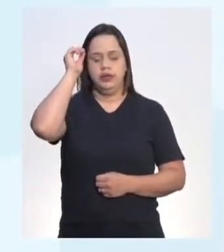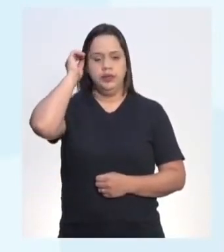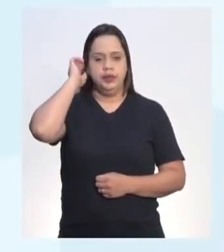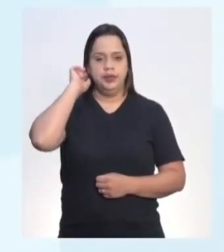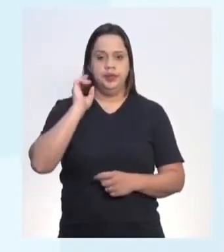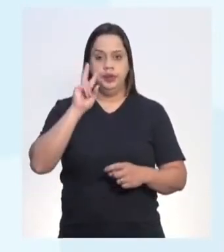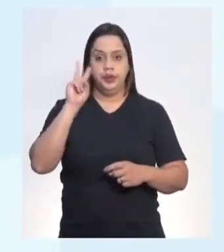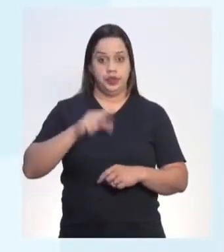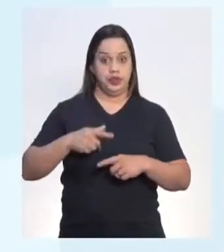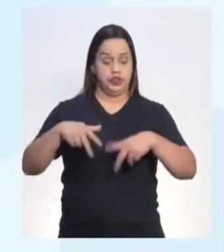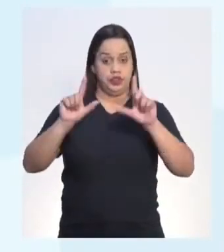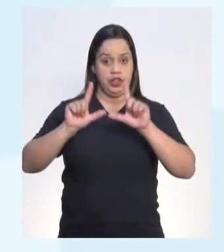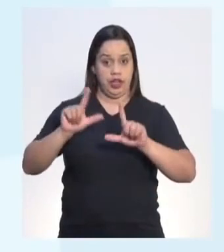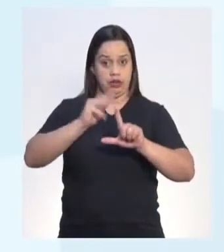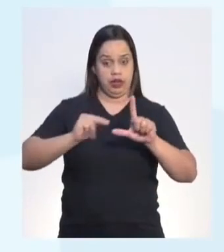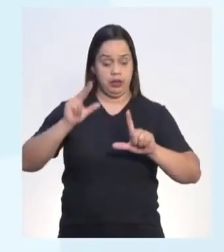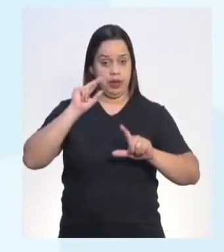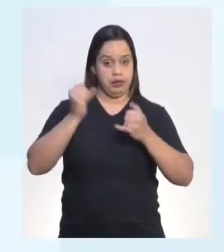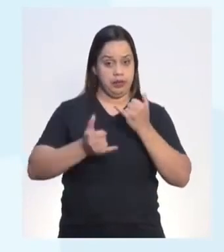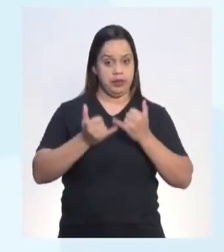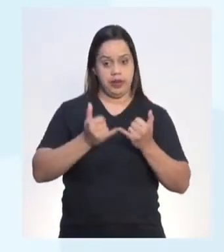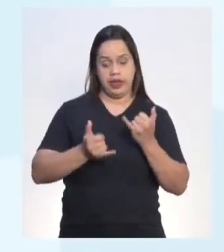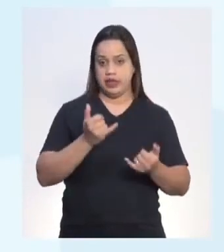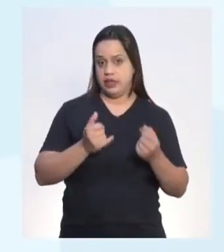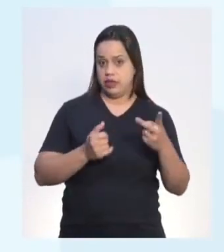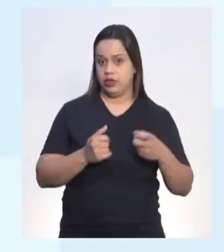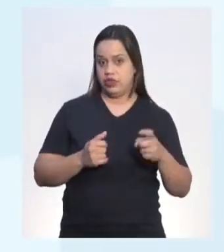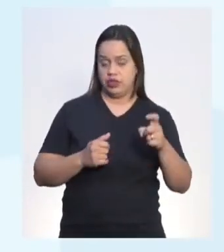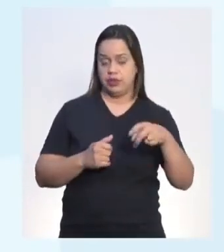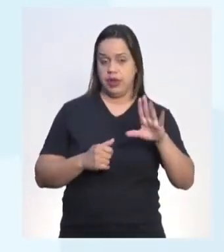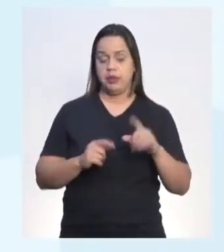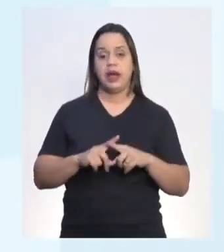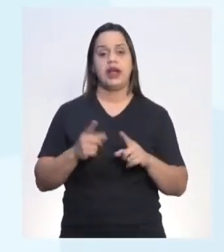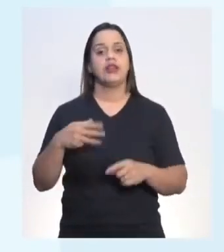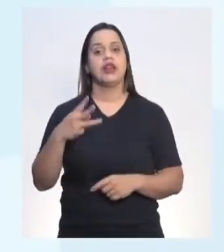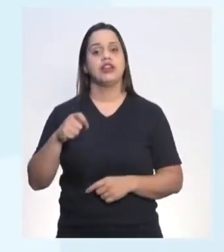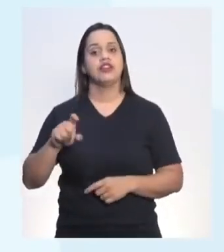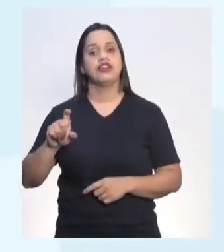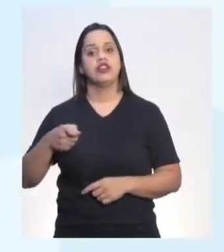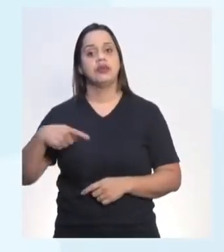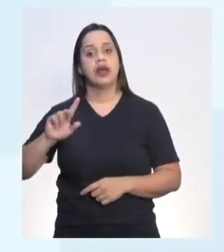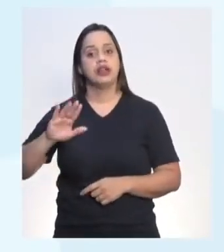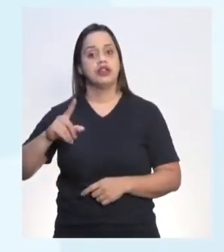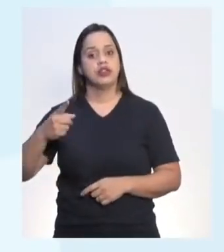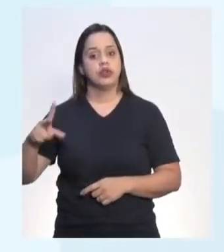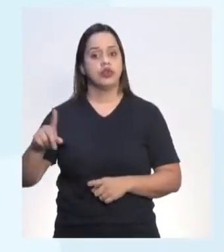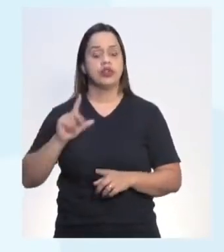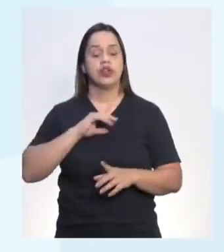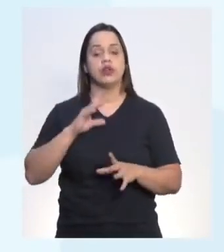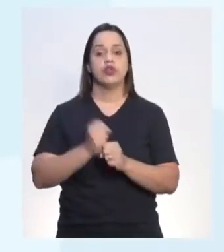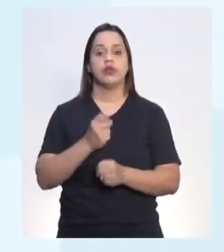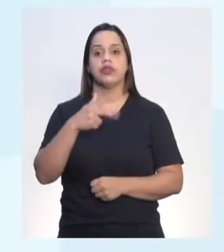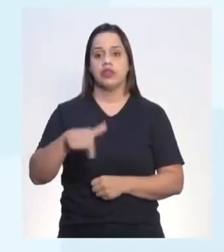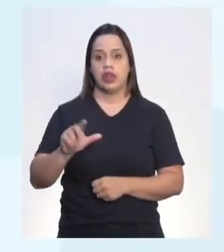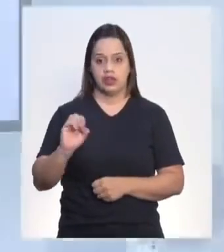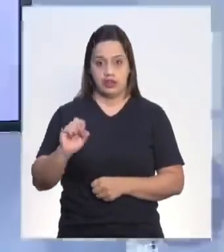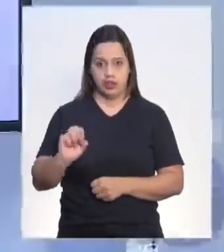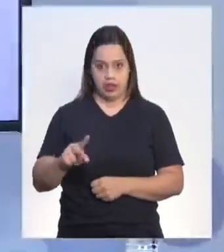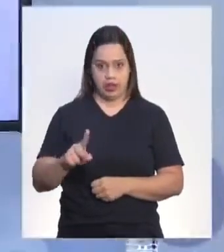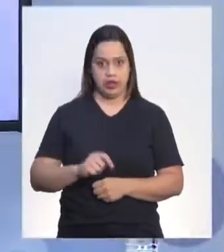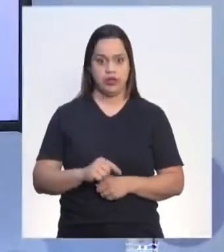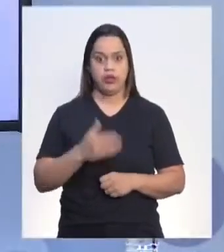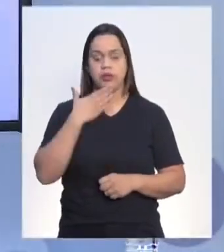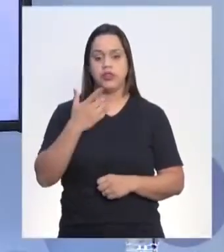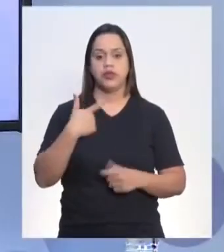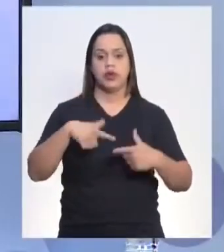desenho, parecia que o 2x mais 15 era o maior, mas não era. É o 3x mais 12 que vale 27 centímetros, ok? Vou pedir